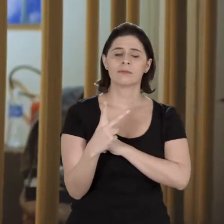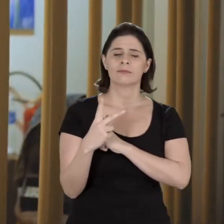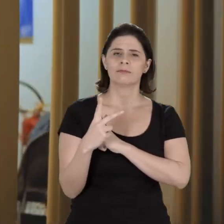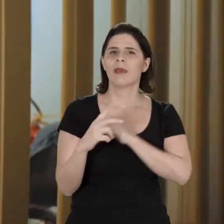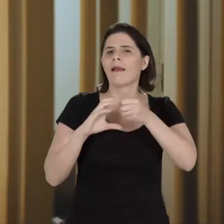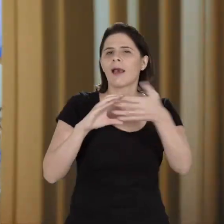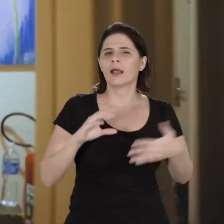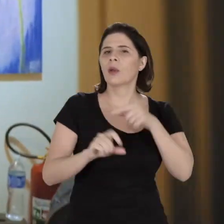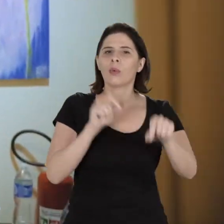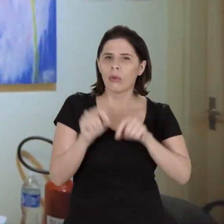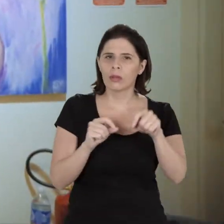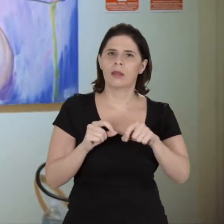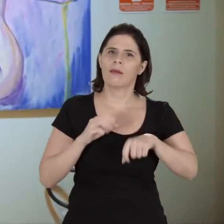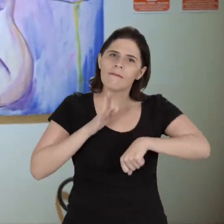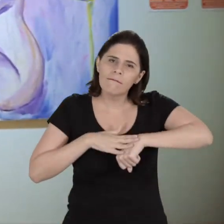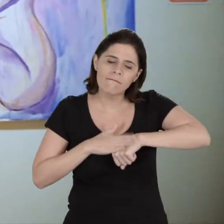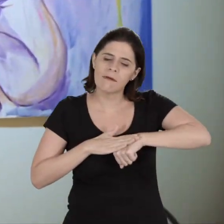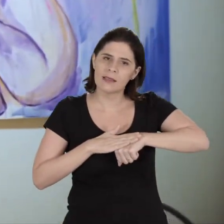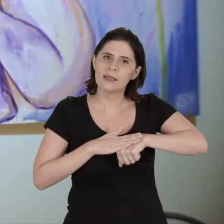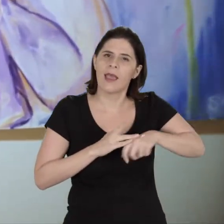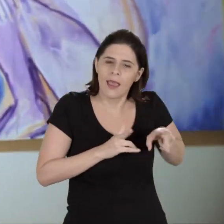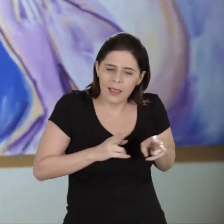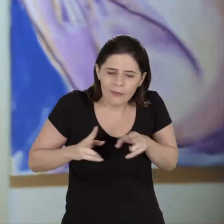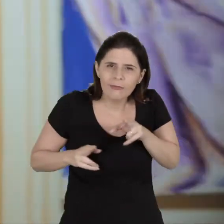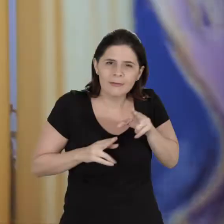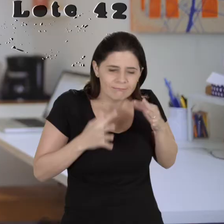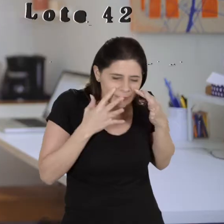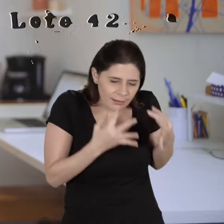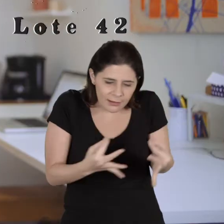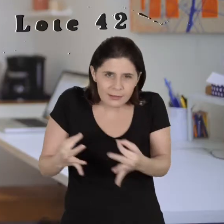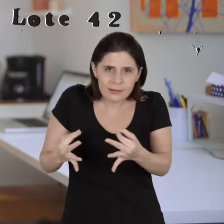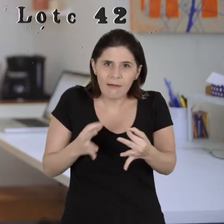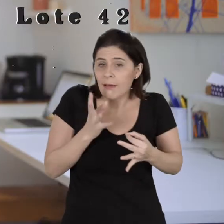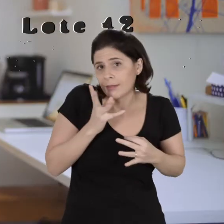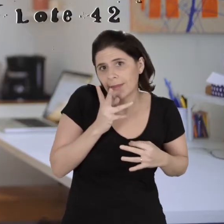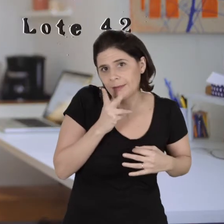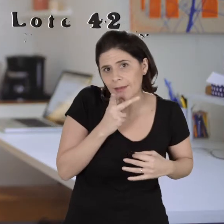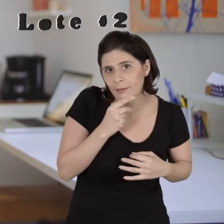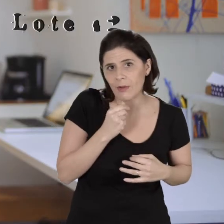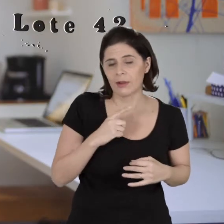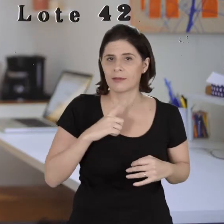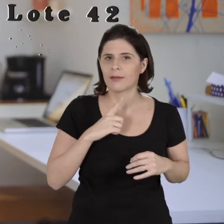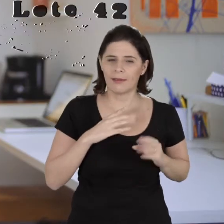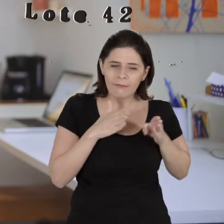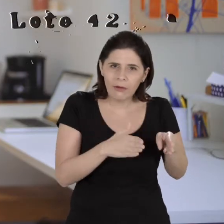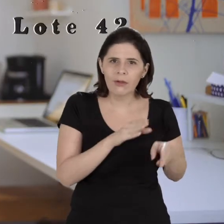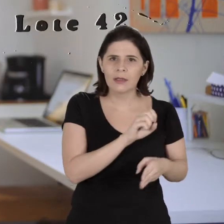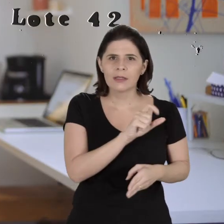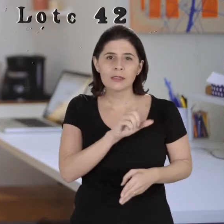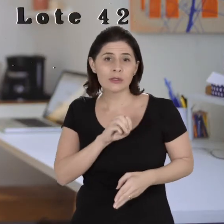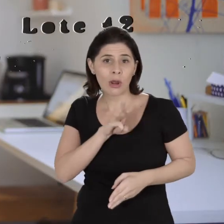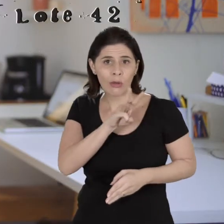de editoração cuidadoso, digamos assim, e vagaroso como consequência. Tem uma tendência chamada Slow Publishers. Eu não sabia